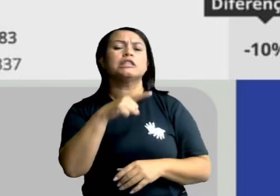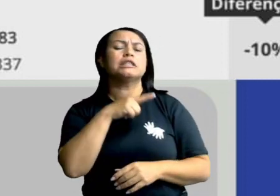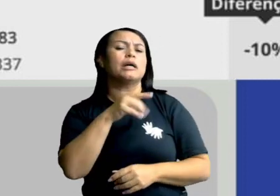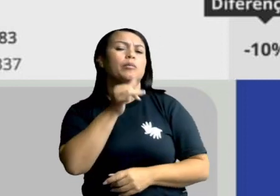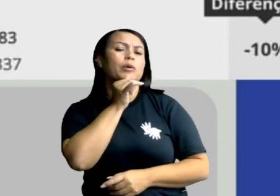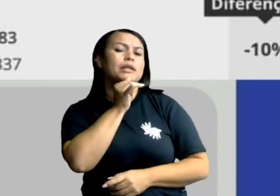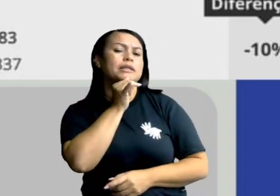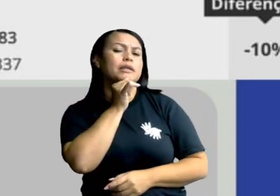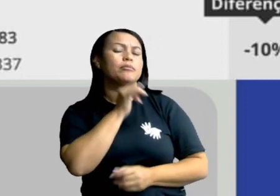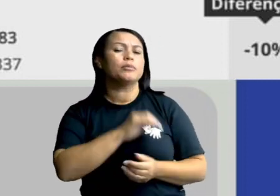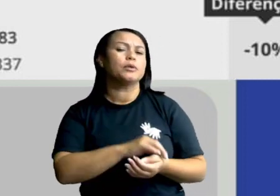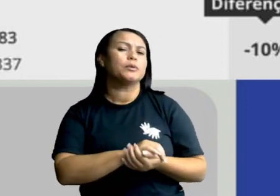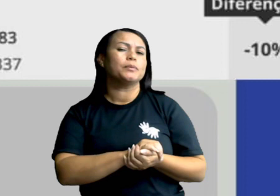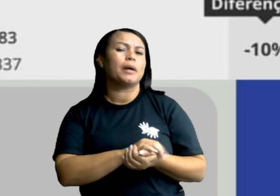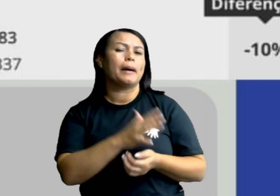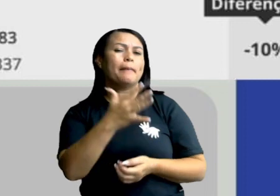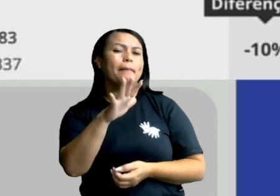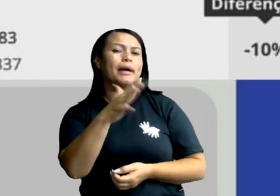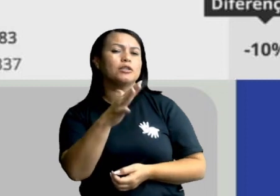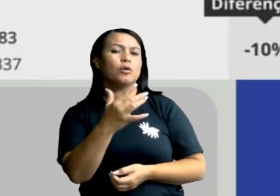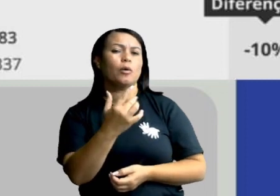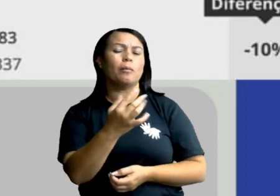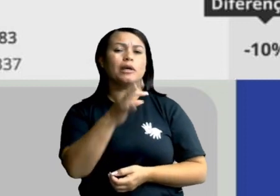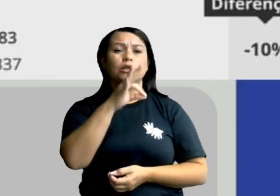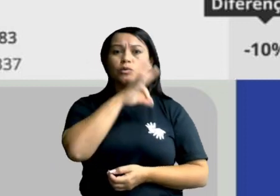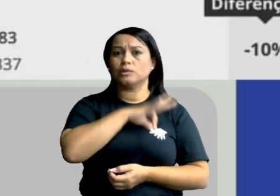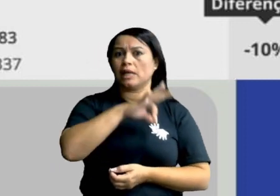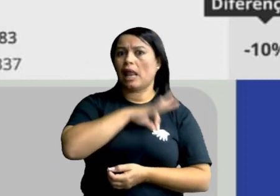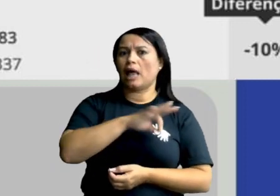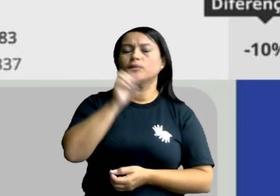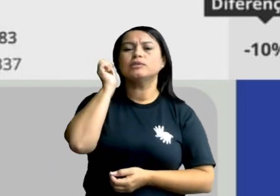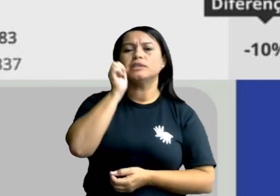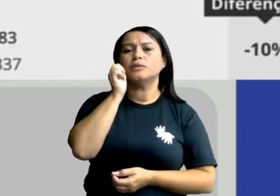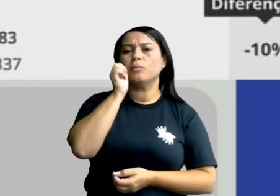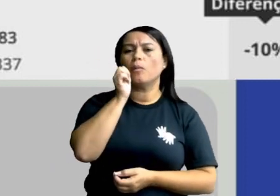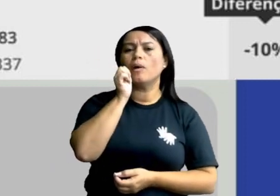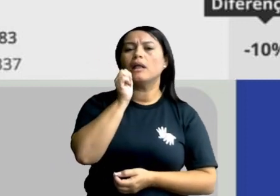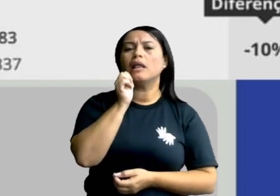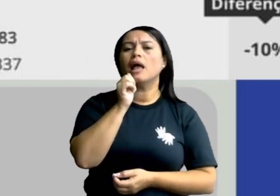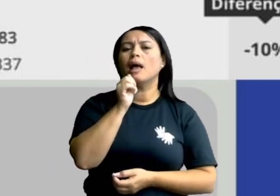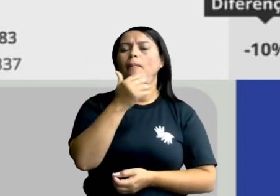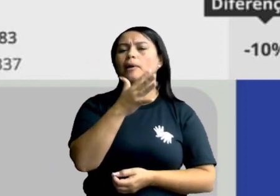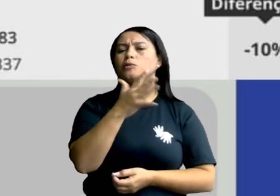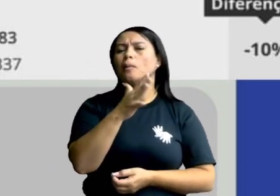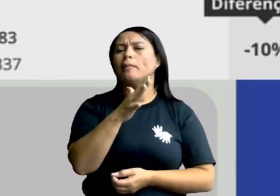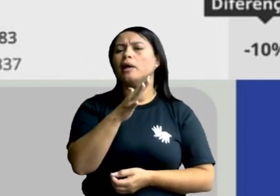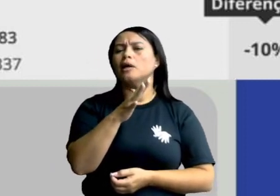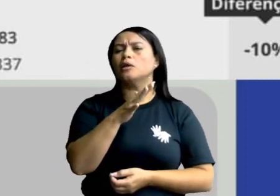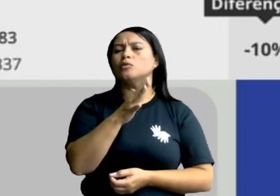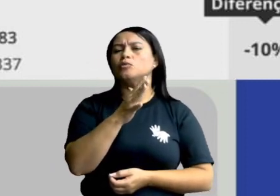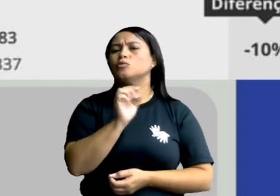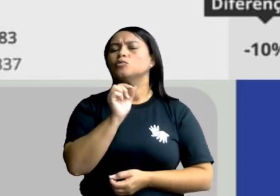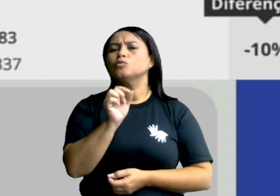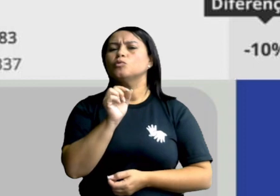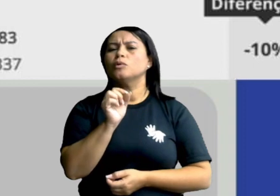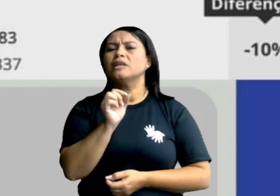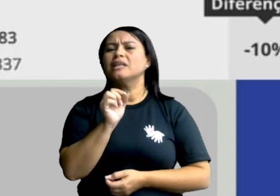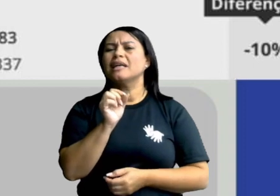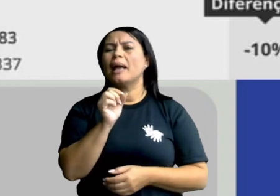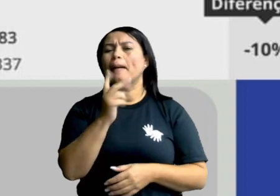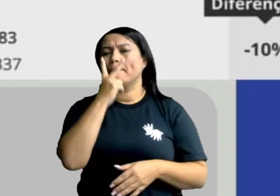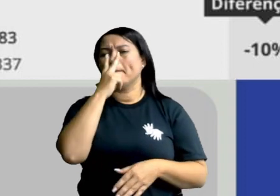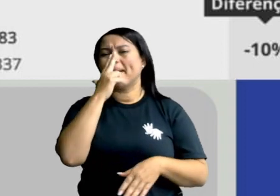exemplo, a média de salarial de mulheres, né, em geral é abaixo, né, da